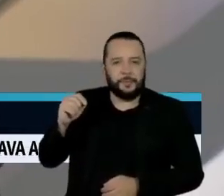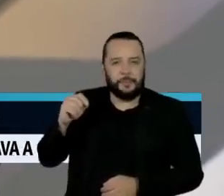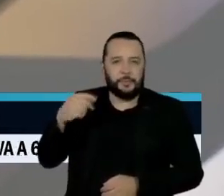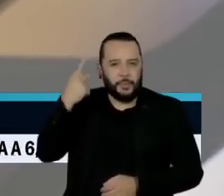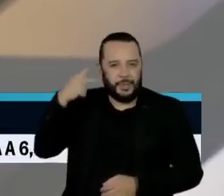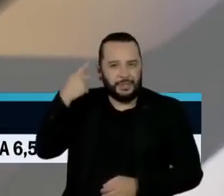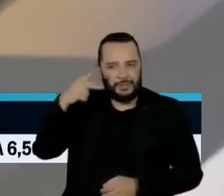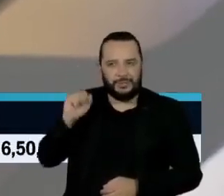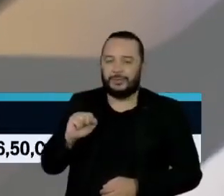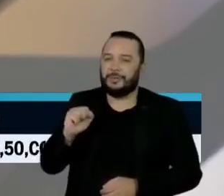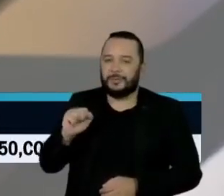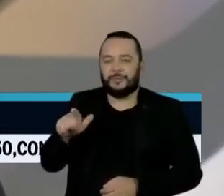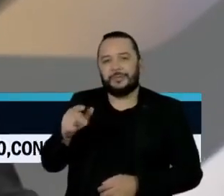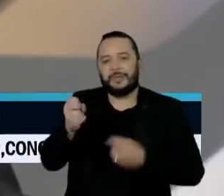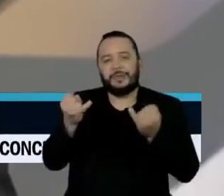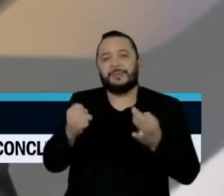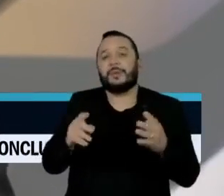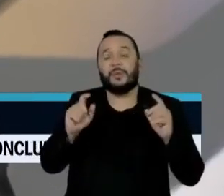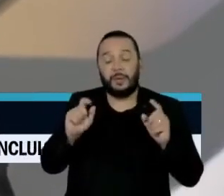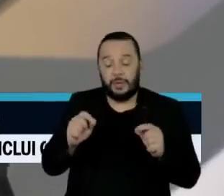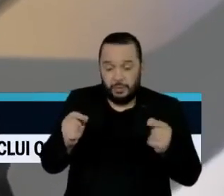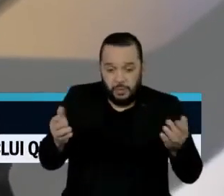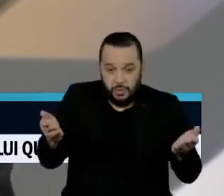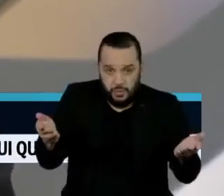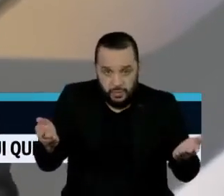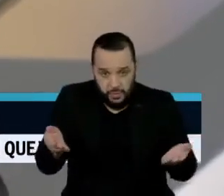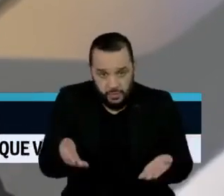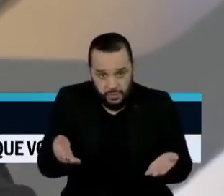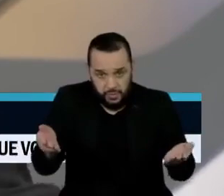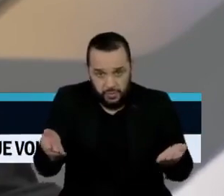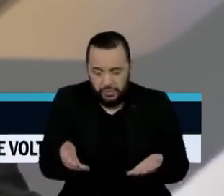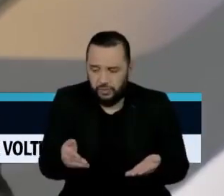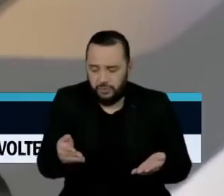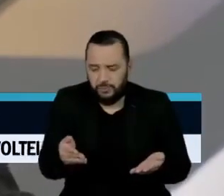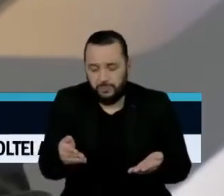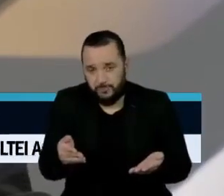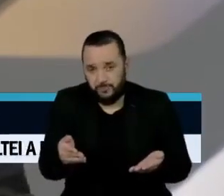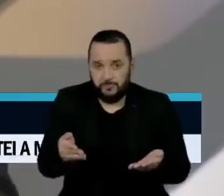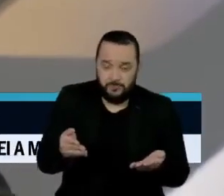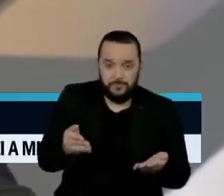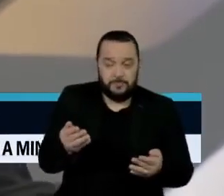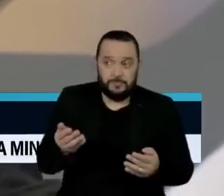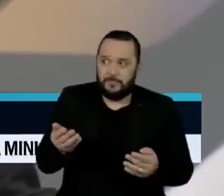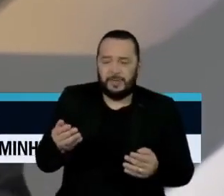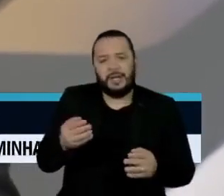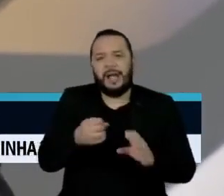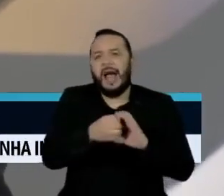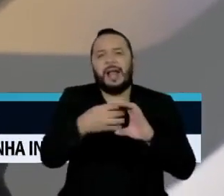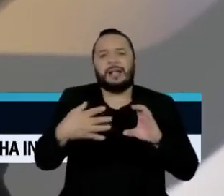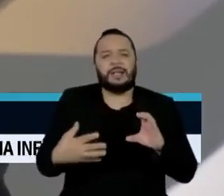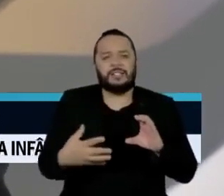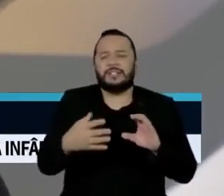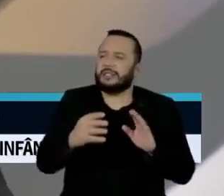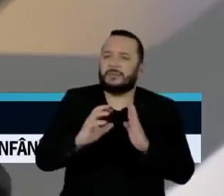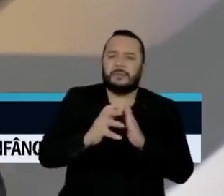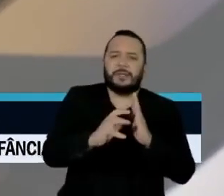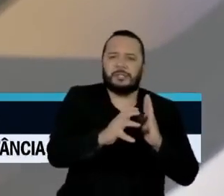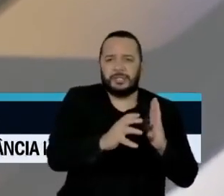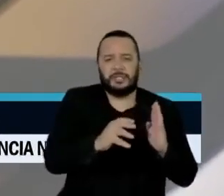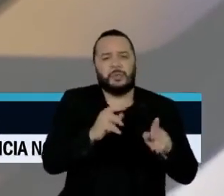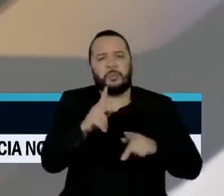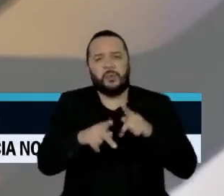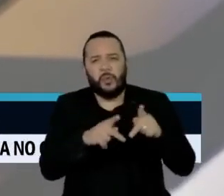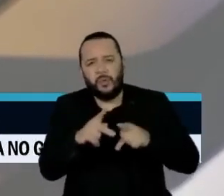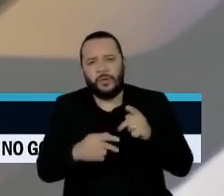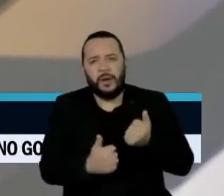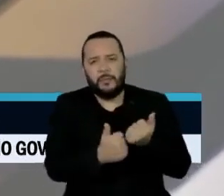que ele achava que uma coisa aqui hoje né uma coisa que caracterizava os partidos o povo largar do bolsonaro era uma